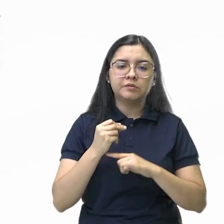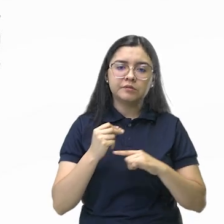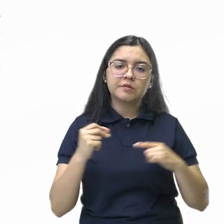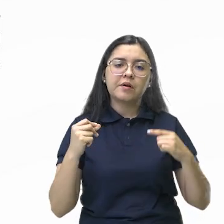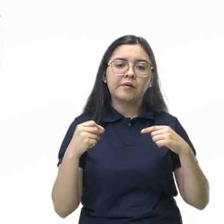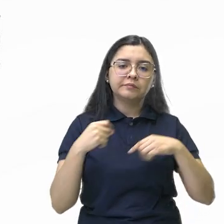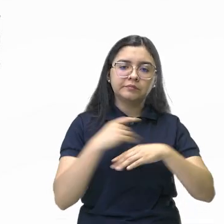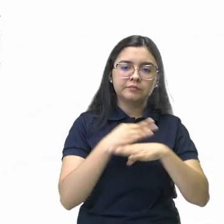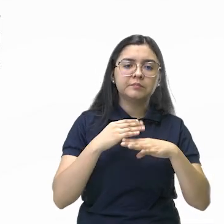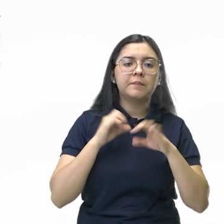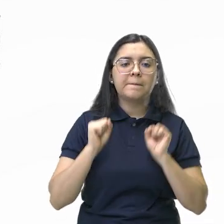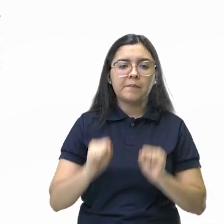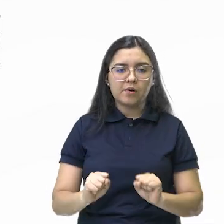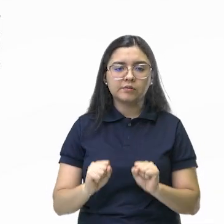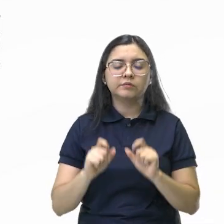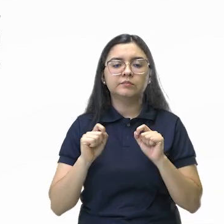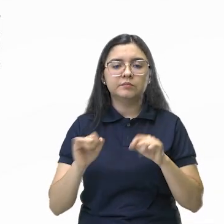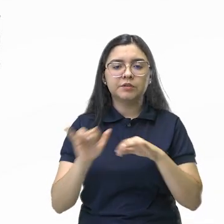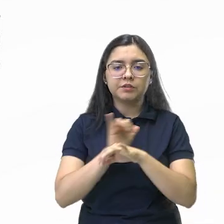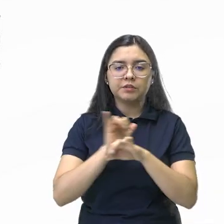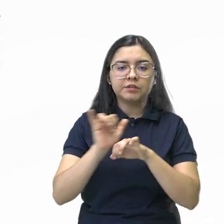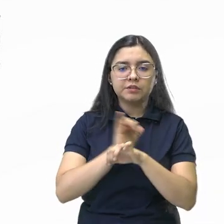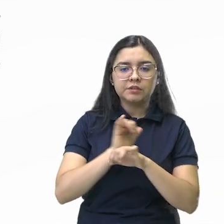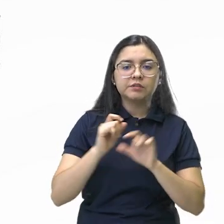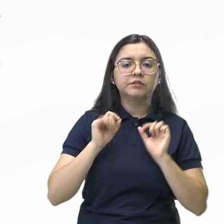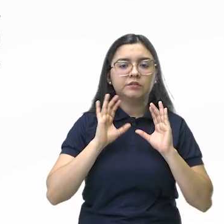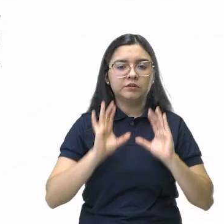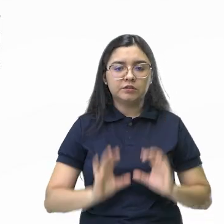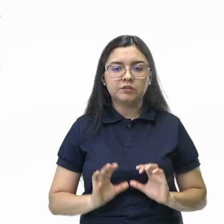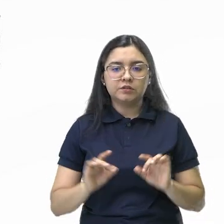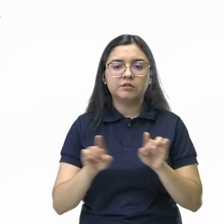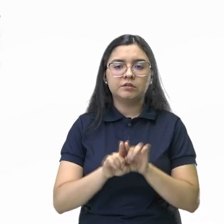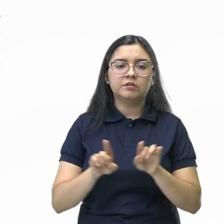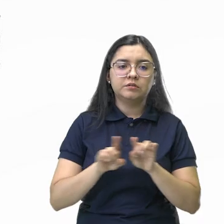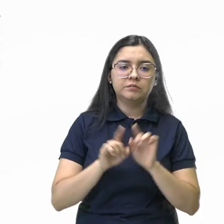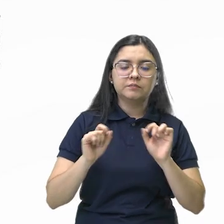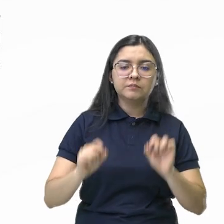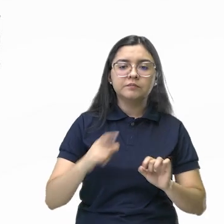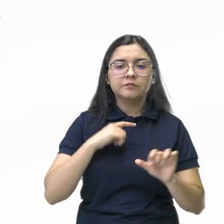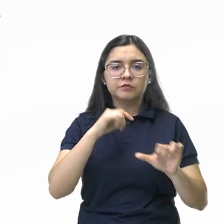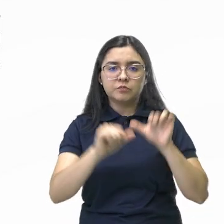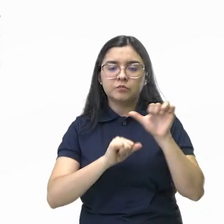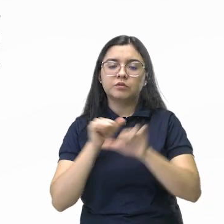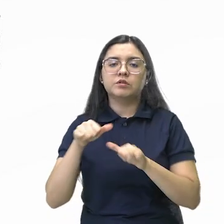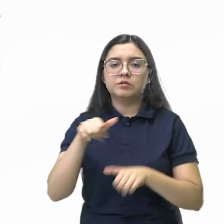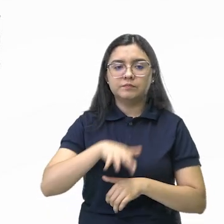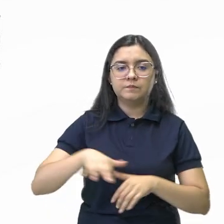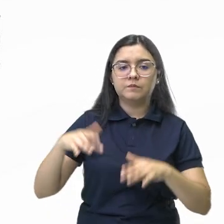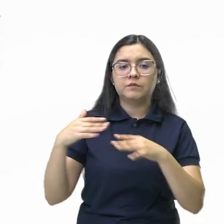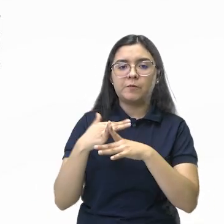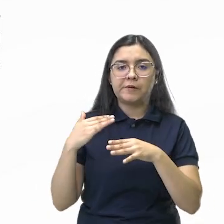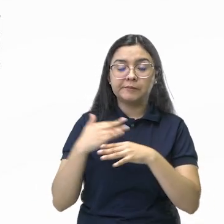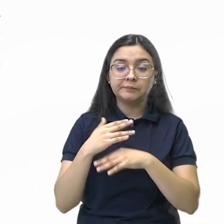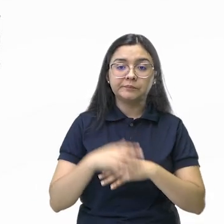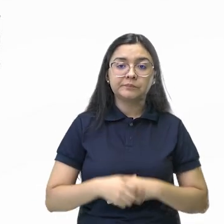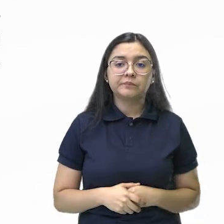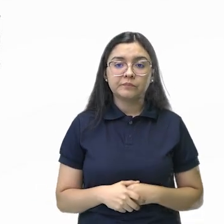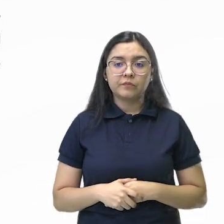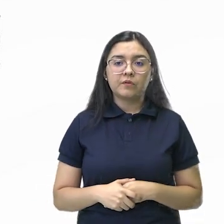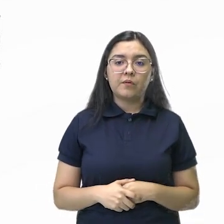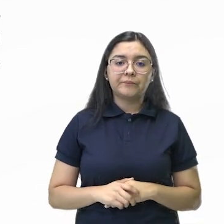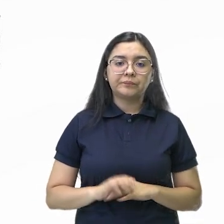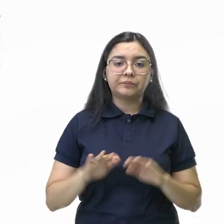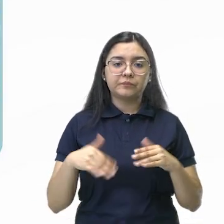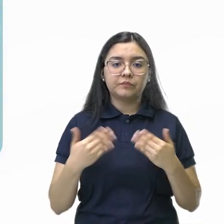pode ser um poderoso instrumento de cidadania e regeneração urbana.